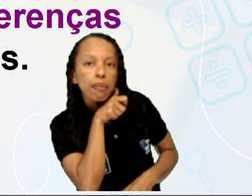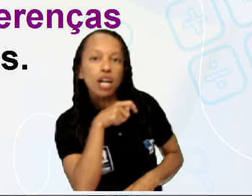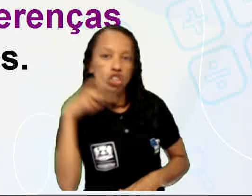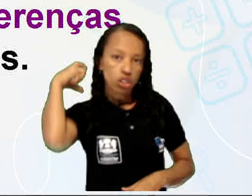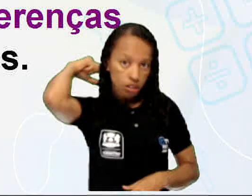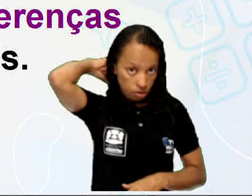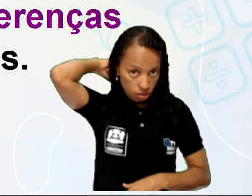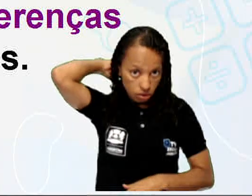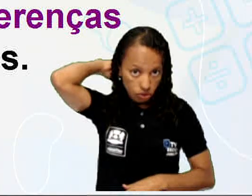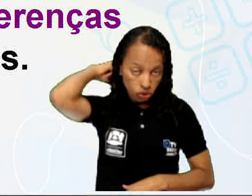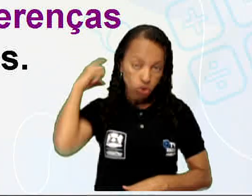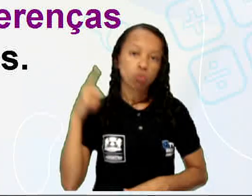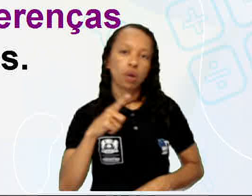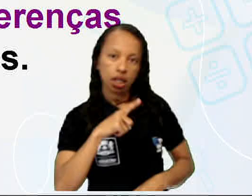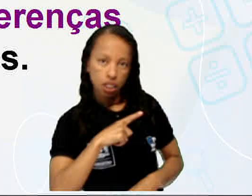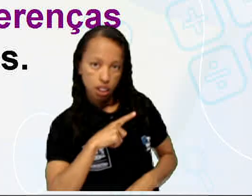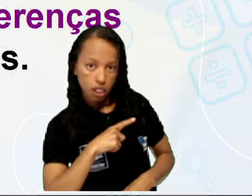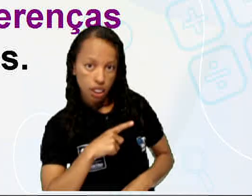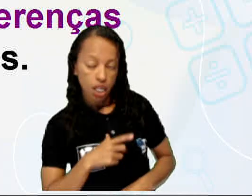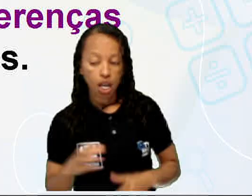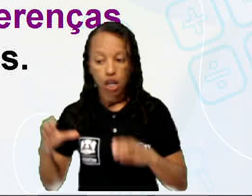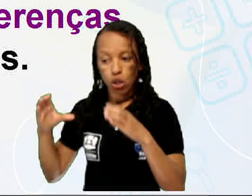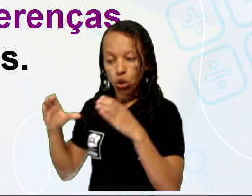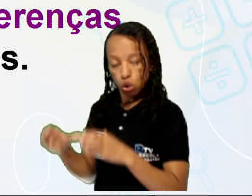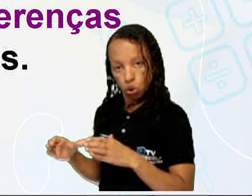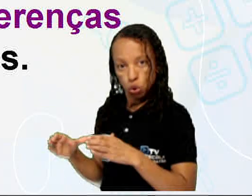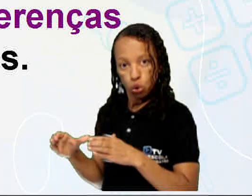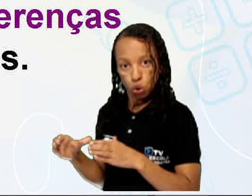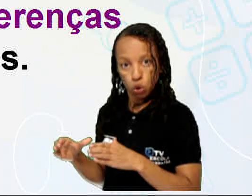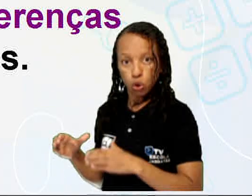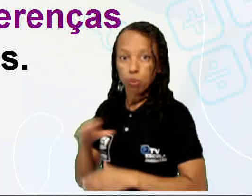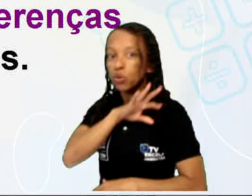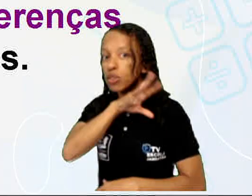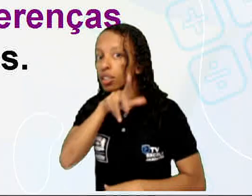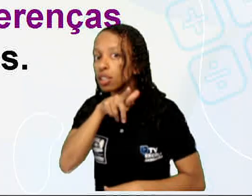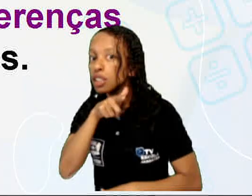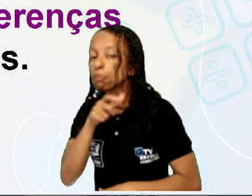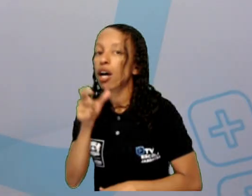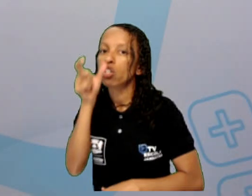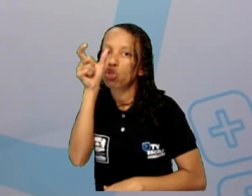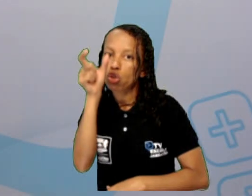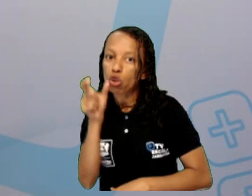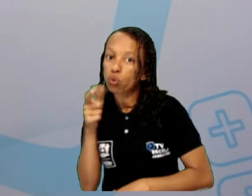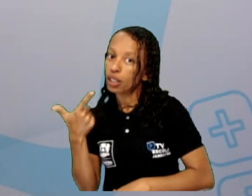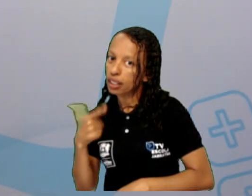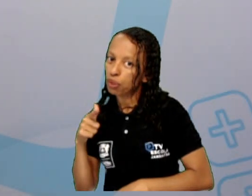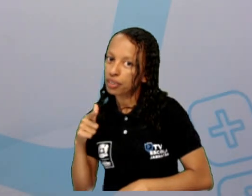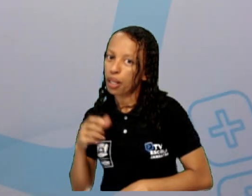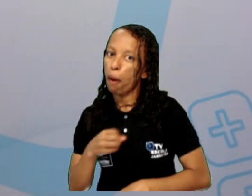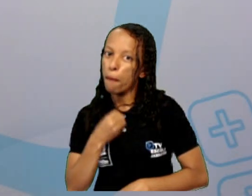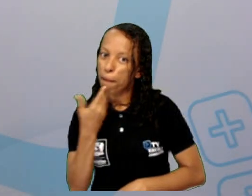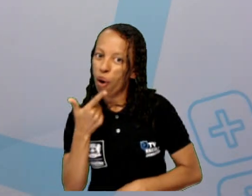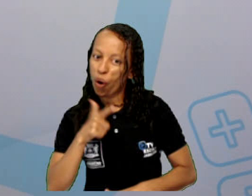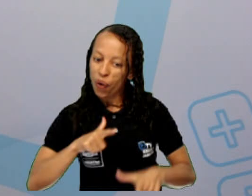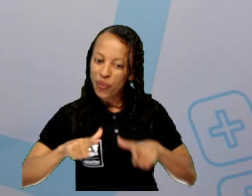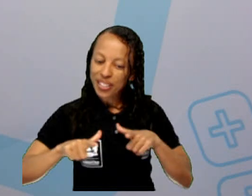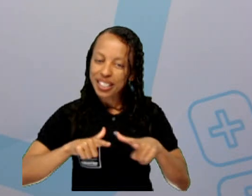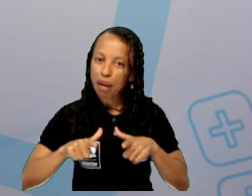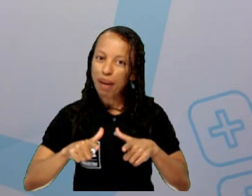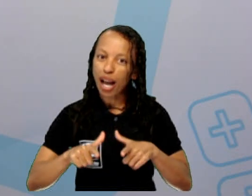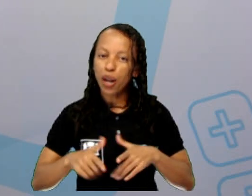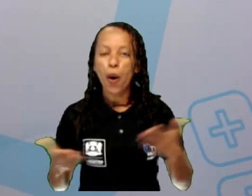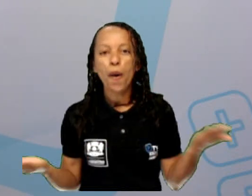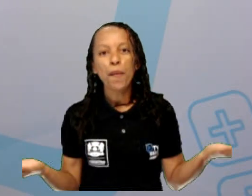e diferenças entre esses animais. Bom trabalho para vocês, ok? Por hoje